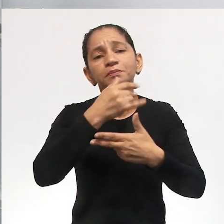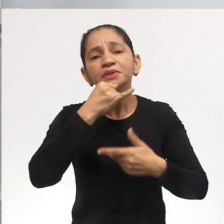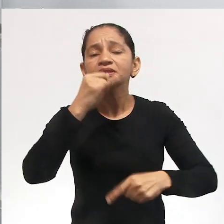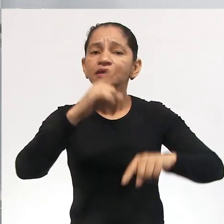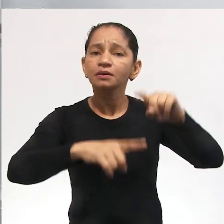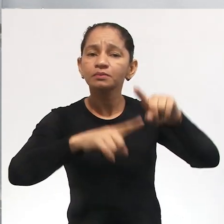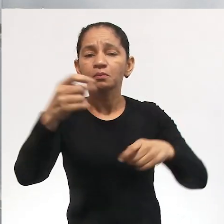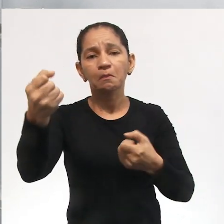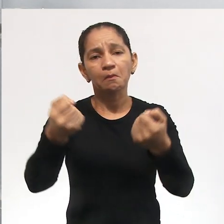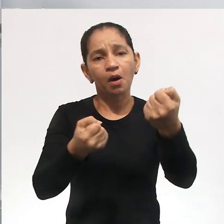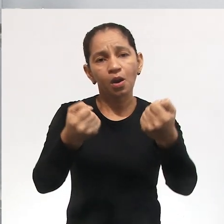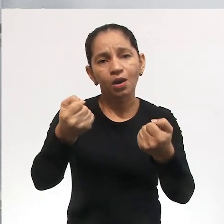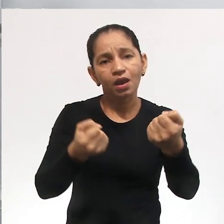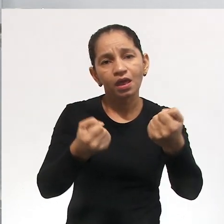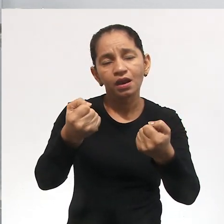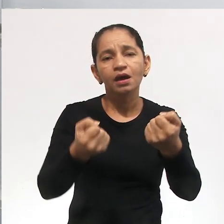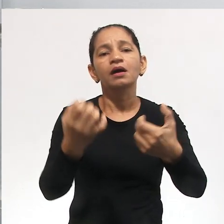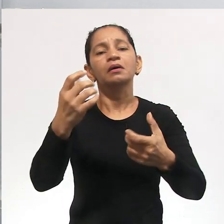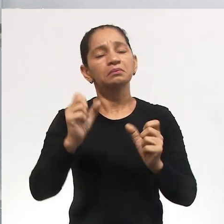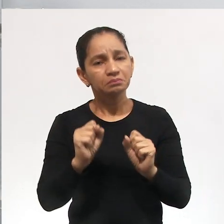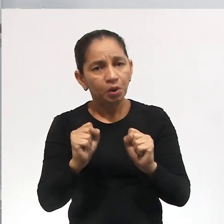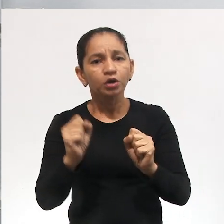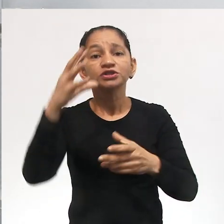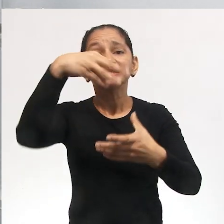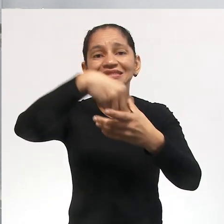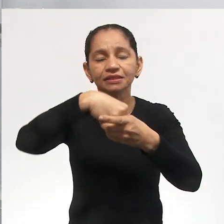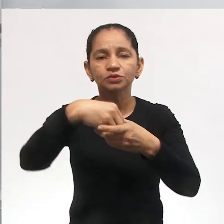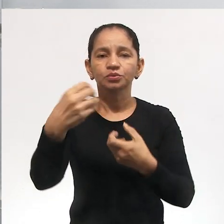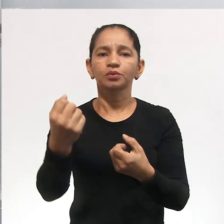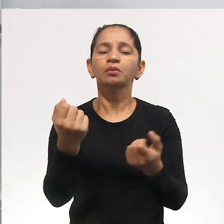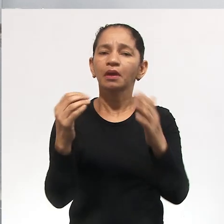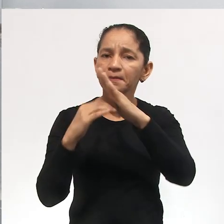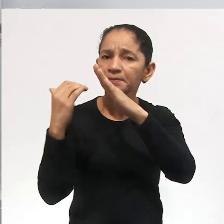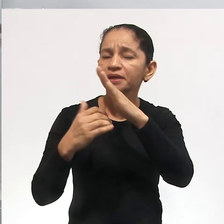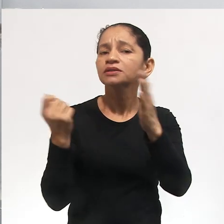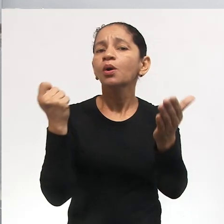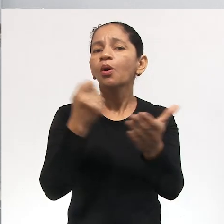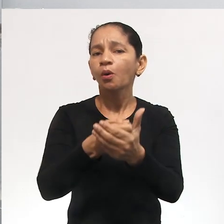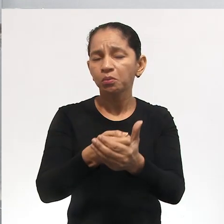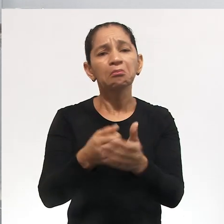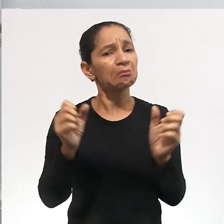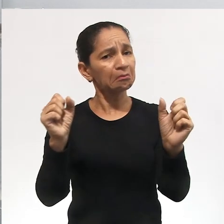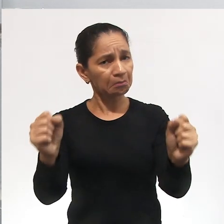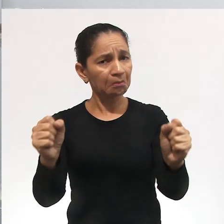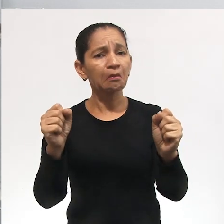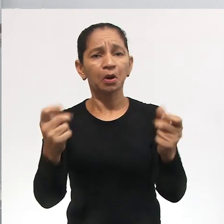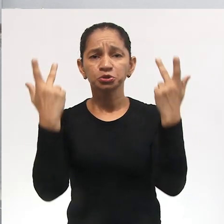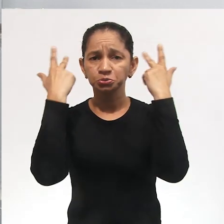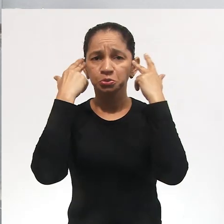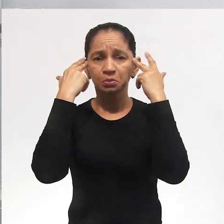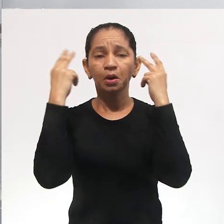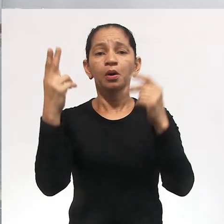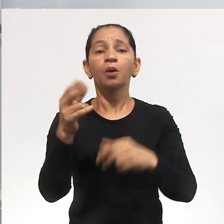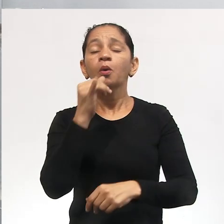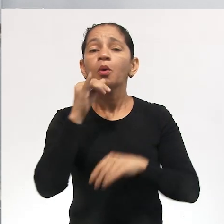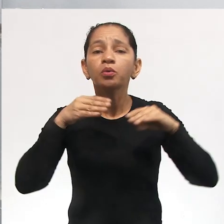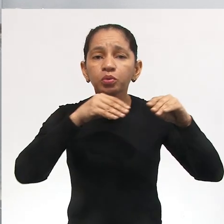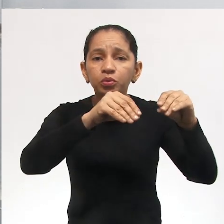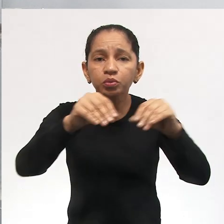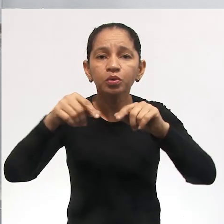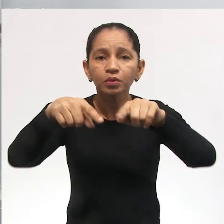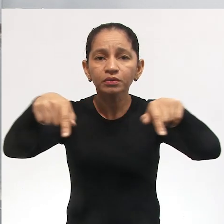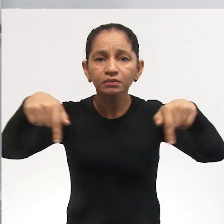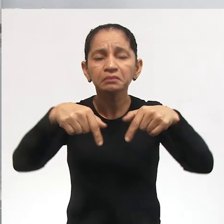veículo dentro da sua empresa, você comprou o veículo, você comprou um terreno, você